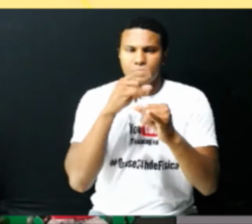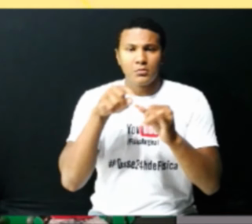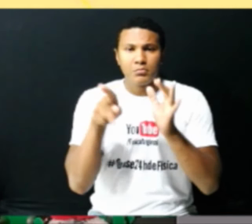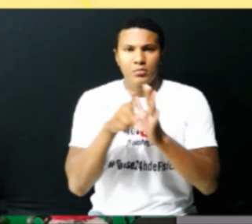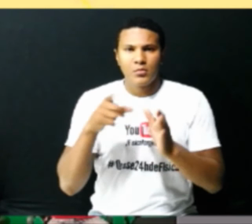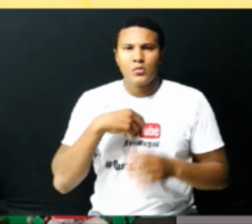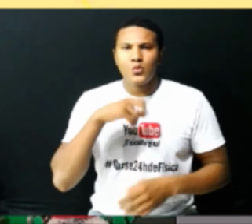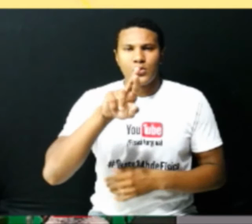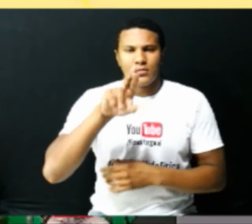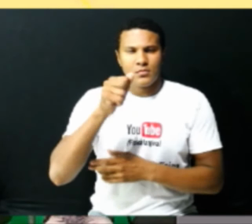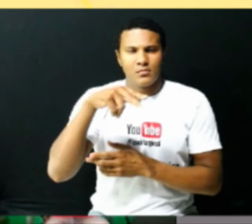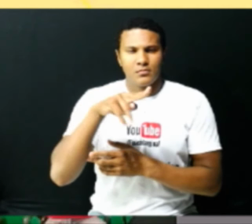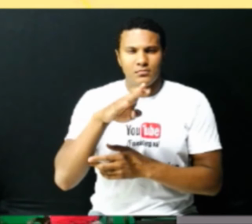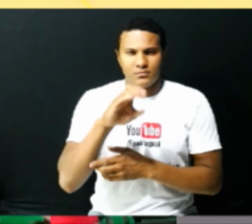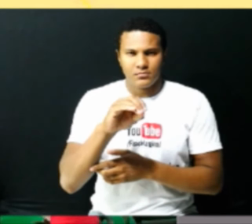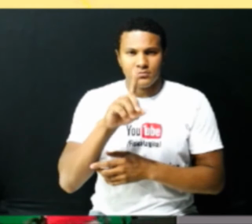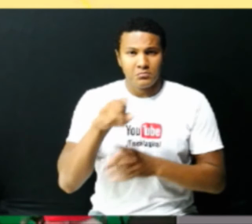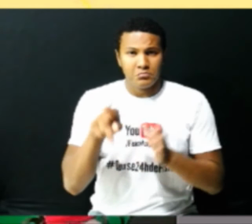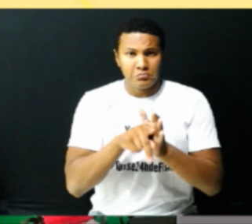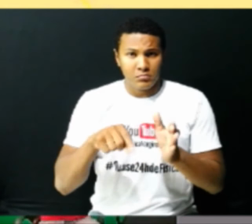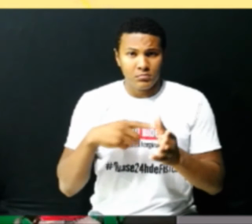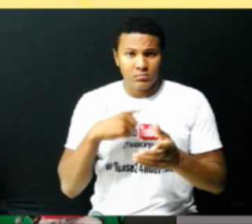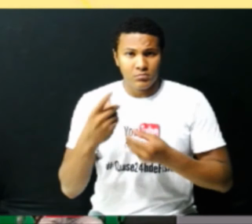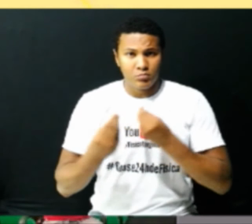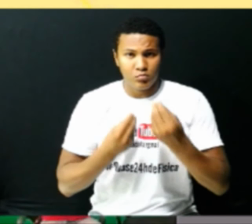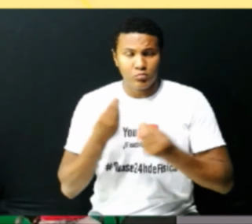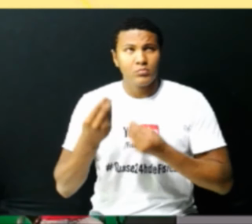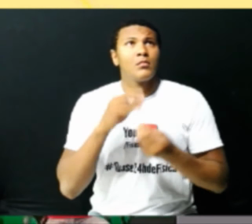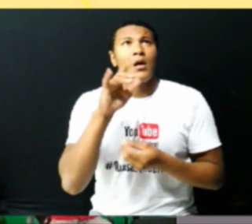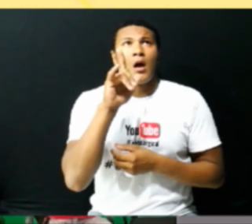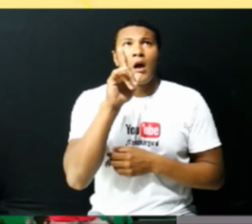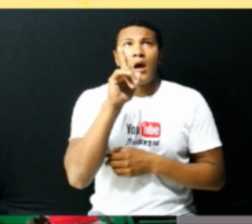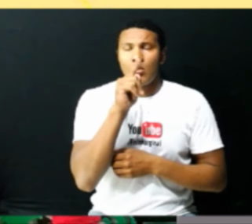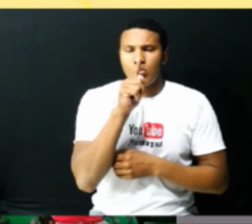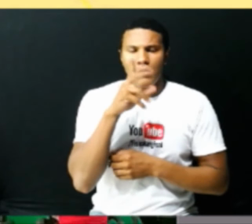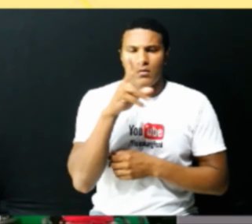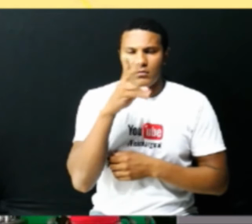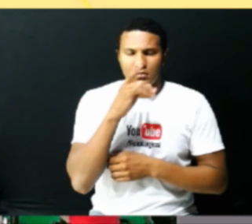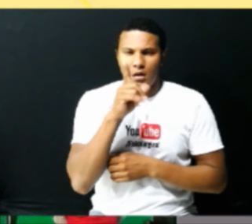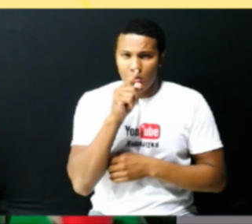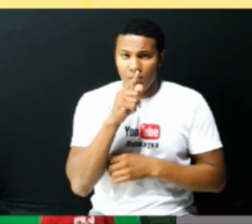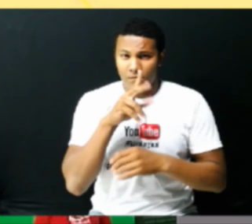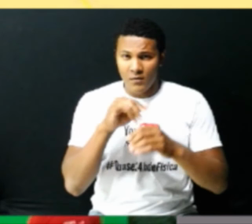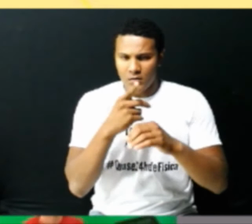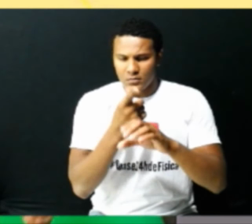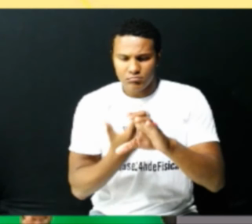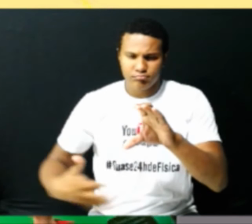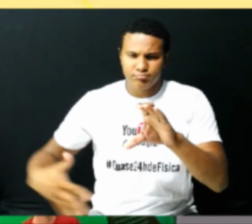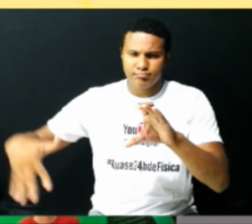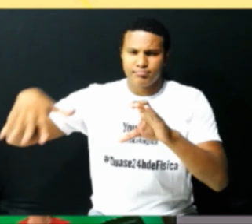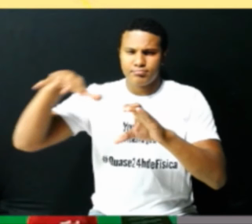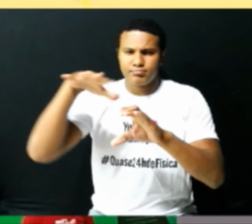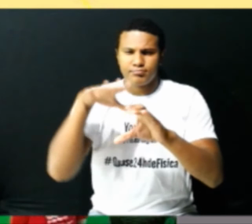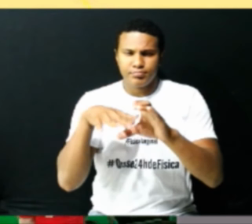energia, essa energia pode ser usada para aquecer a água e a água vai então passar para o vapor que vai girar a turbina. Eu costumo